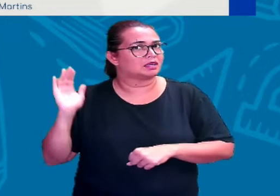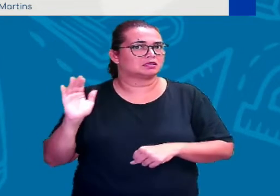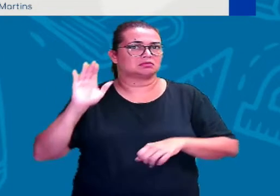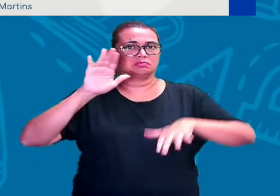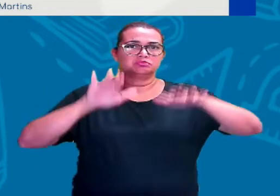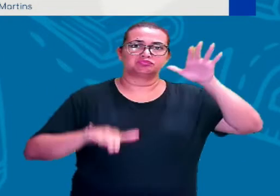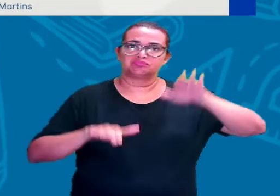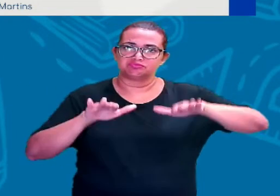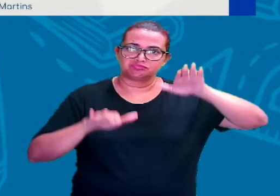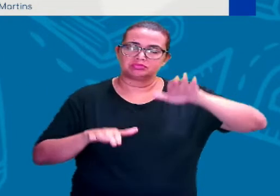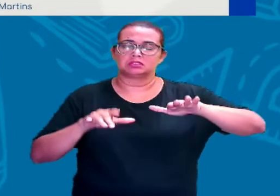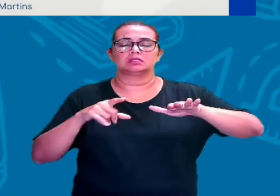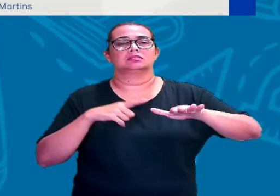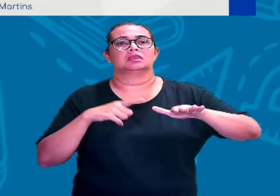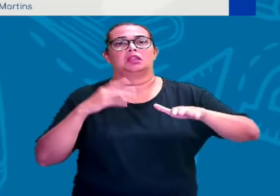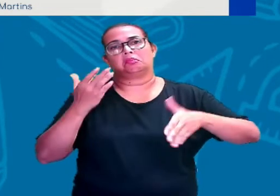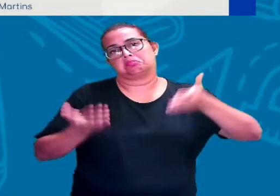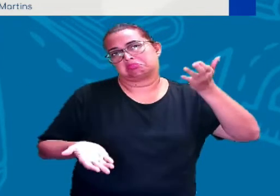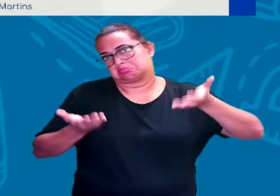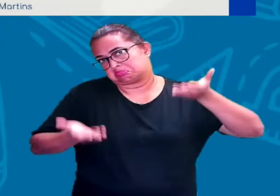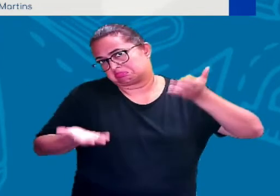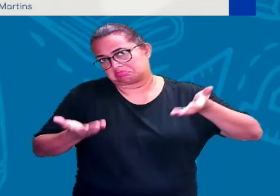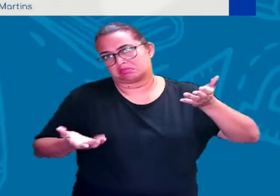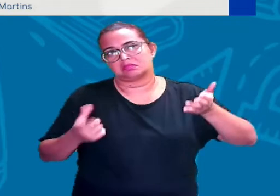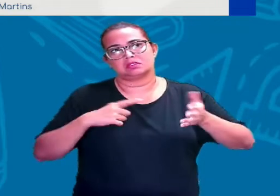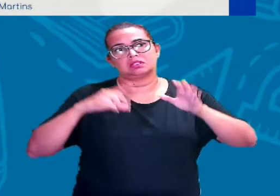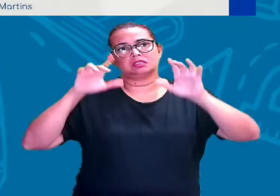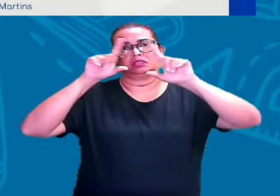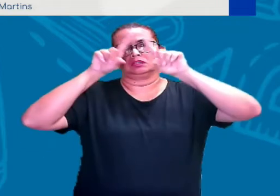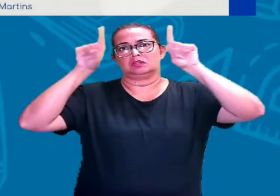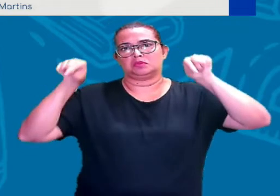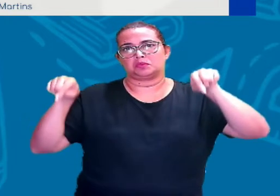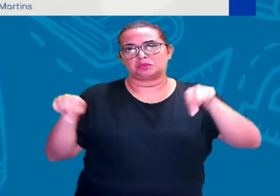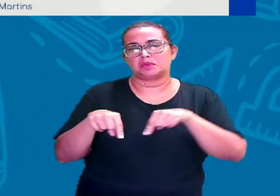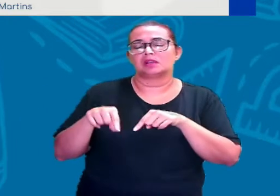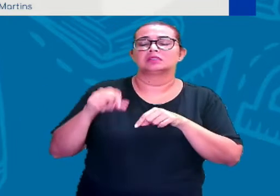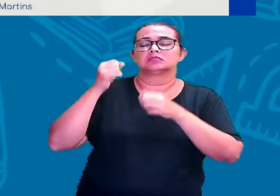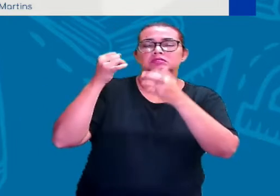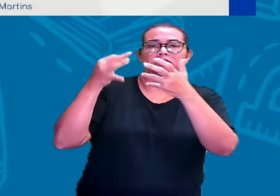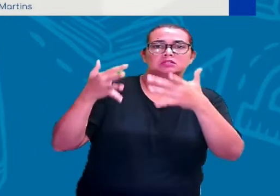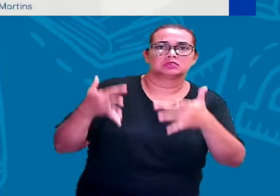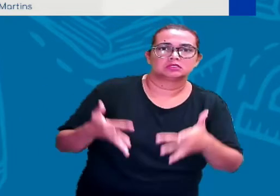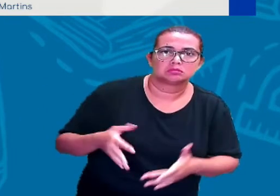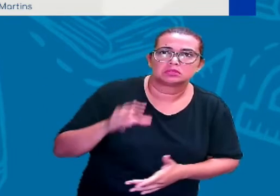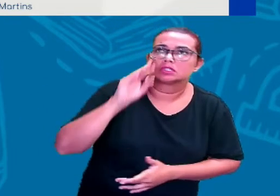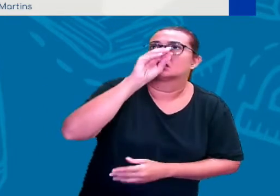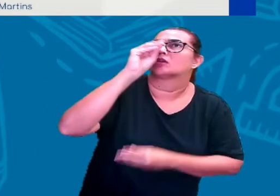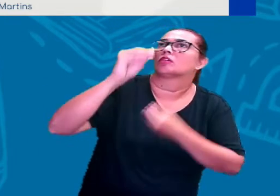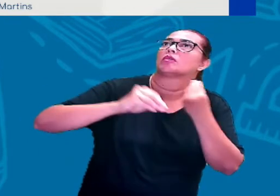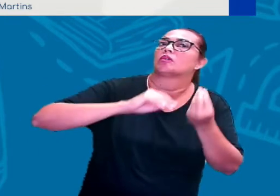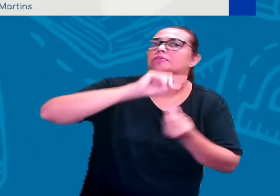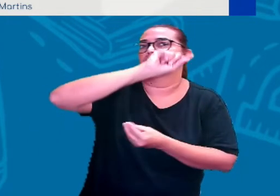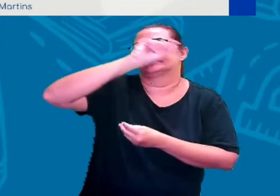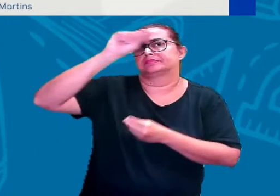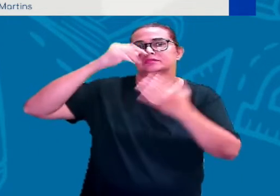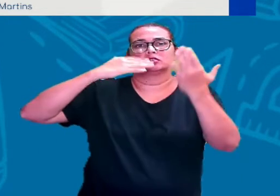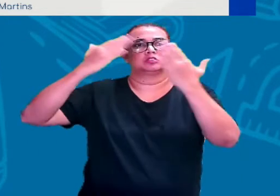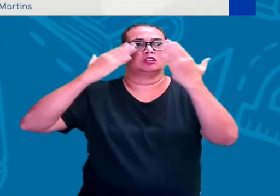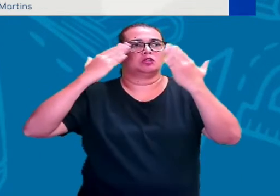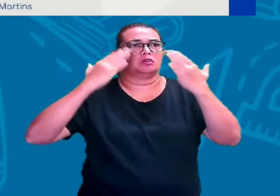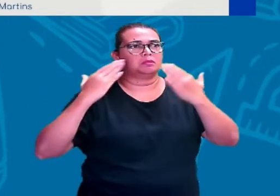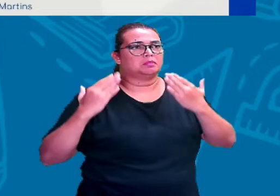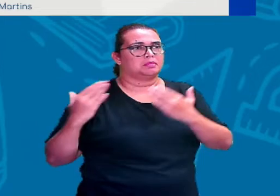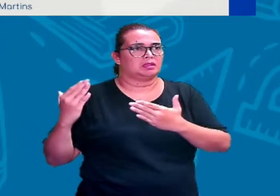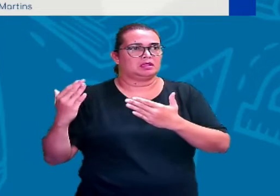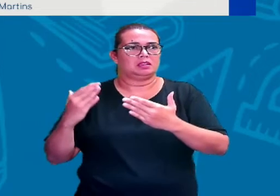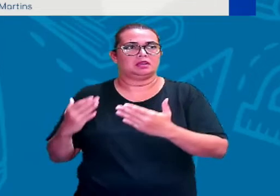Aí, aqui é um número que é um quadro que também fala, né, de modo geral, e aí nesse caso aqui é